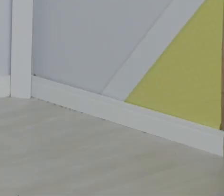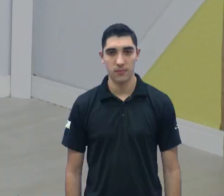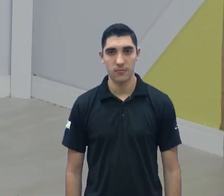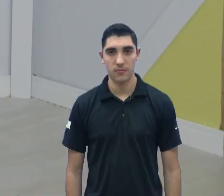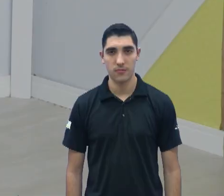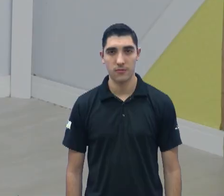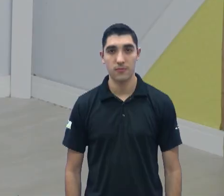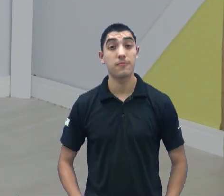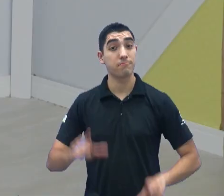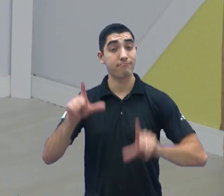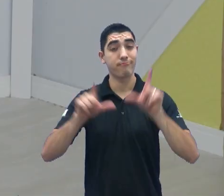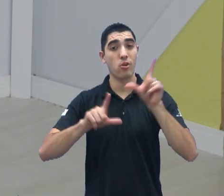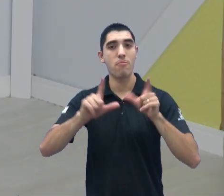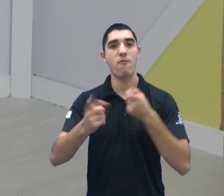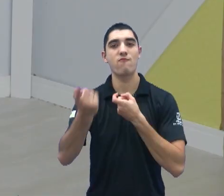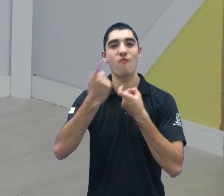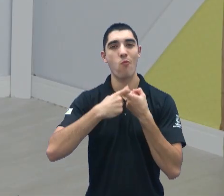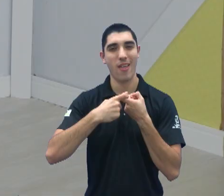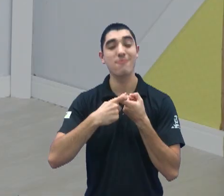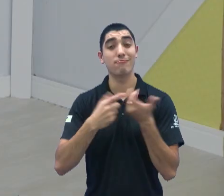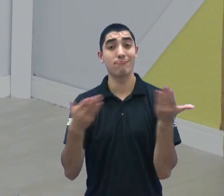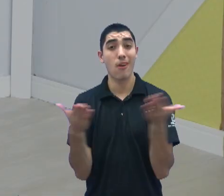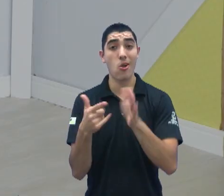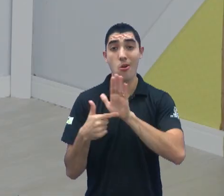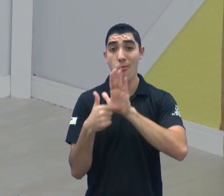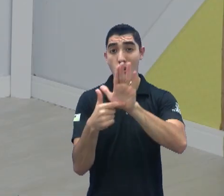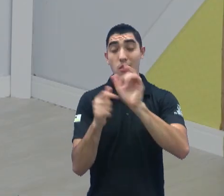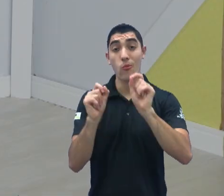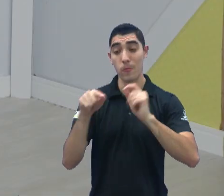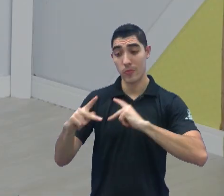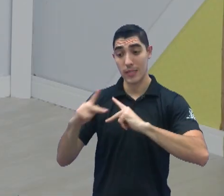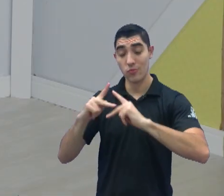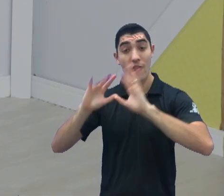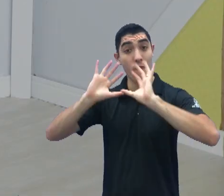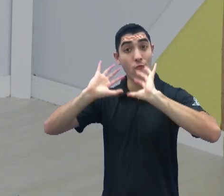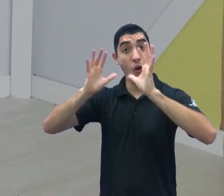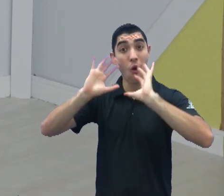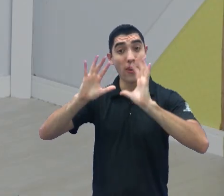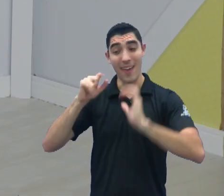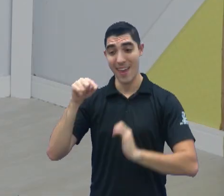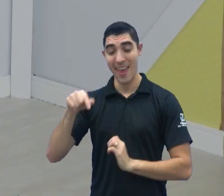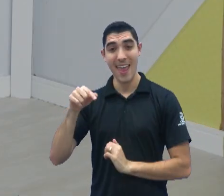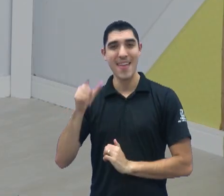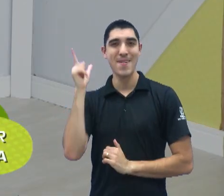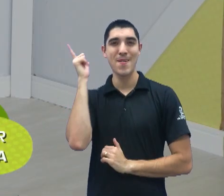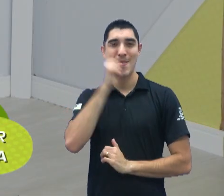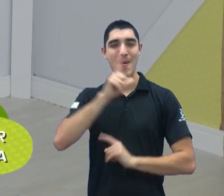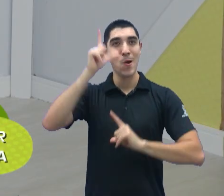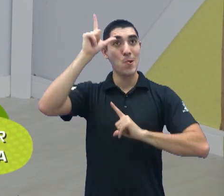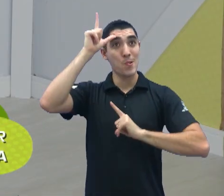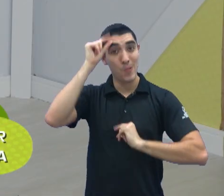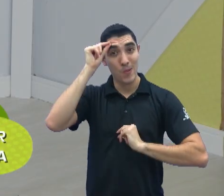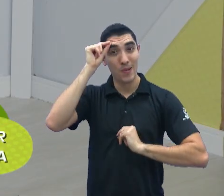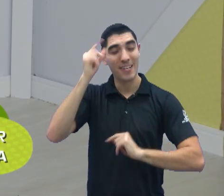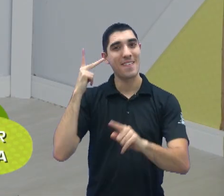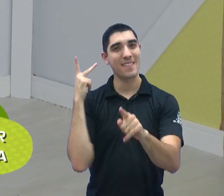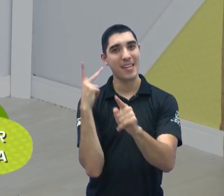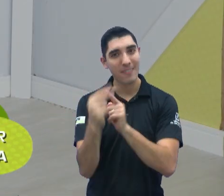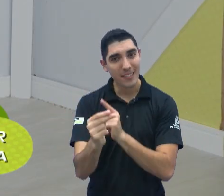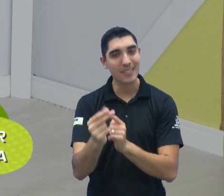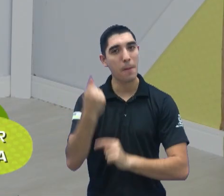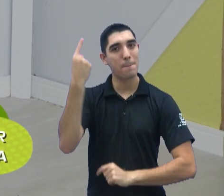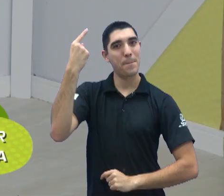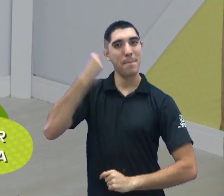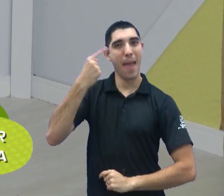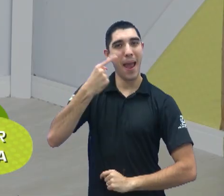Muito bem, de volta com Hora do Esporte, falando de vôlei. O Vôlei São José, enfim, conquistou a sua primeira vitória